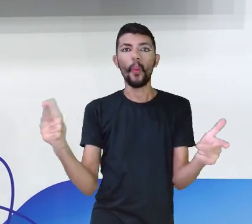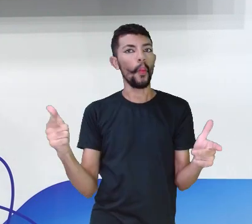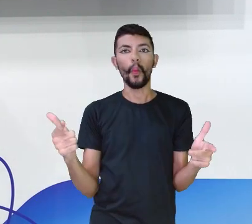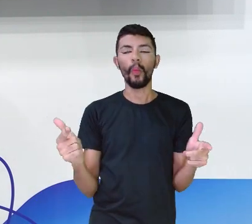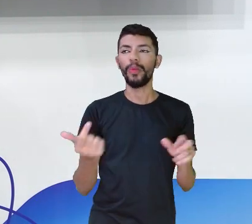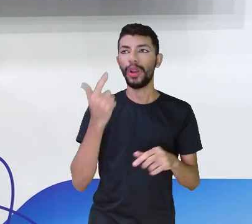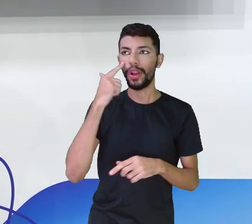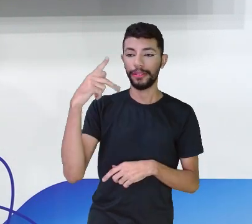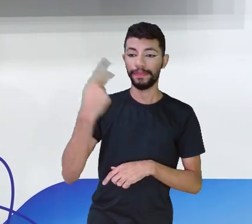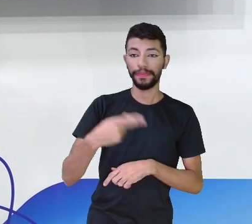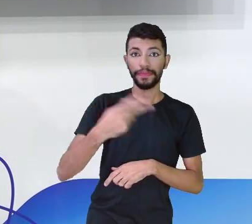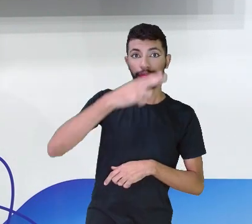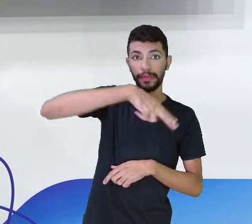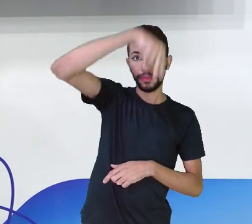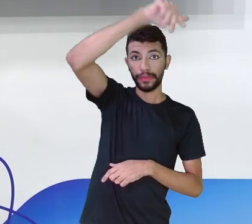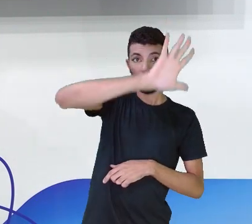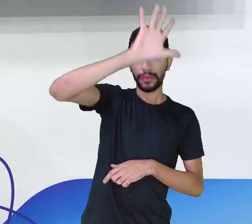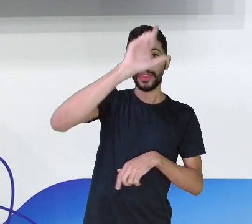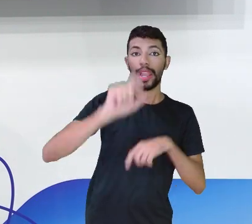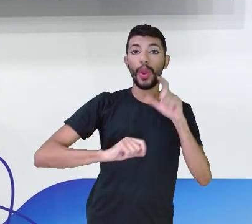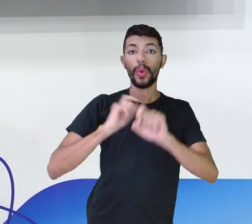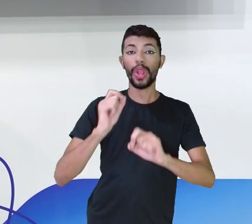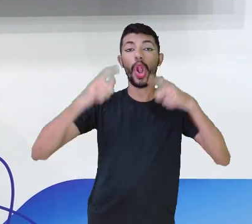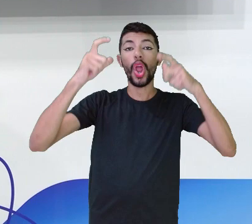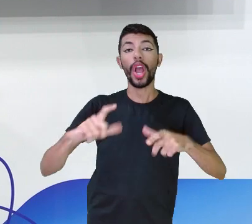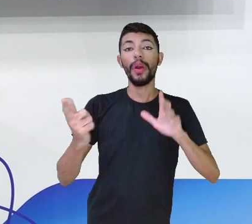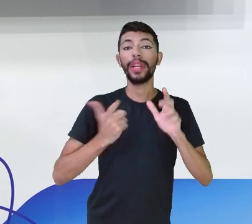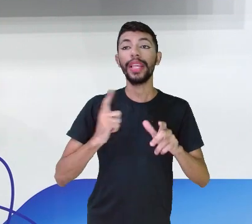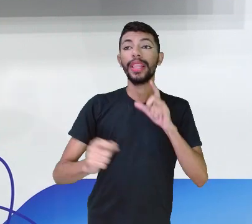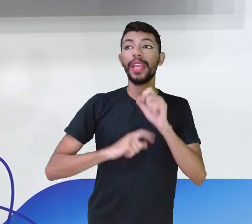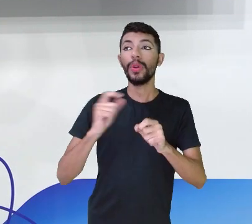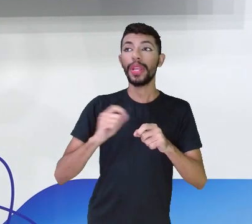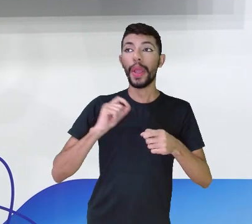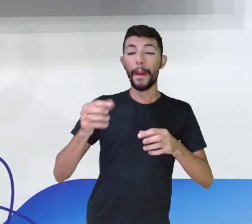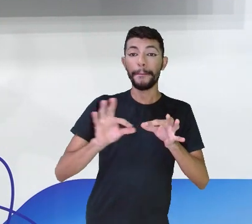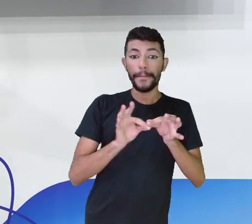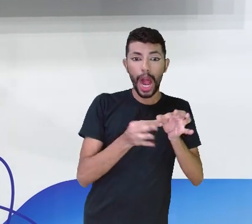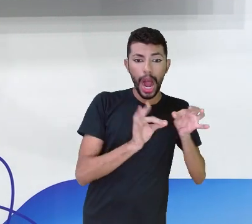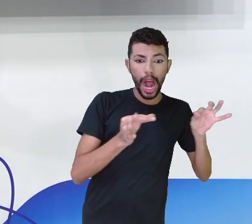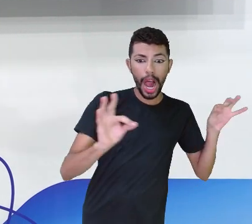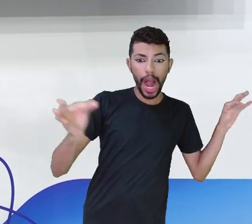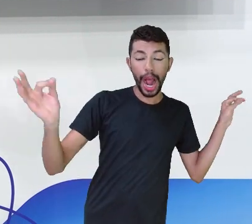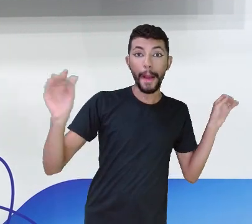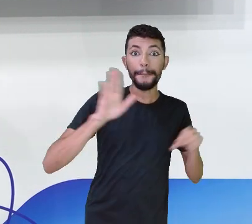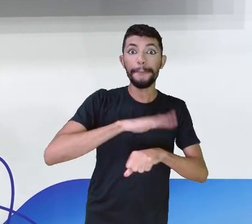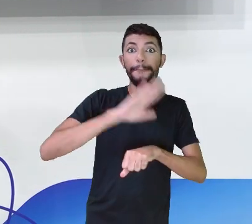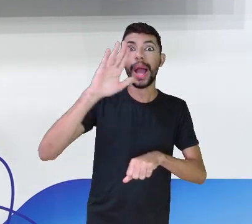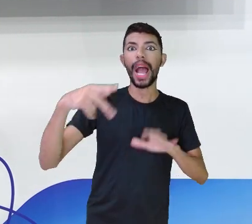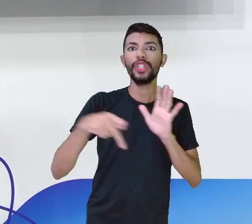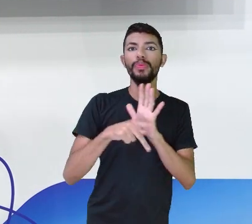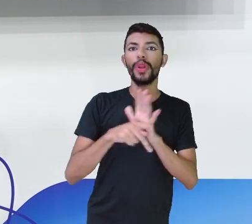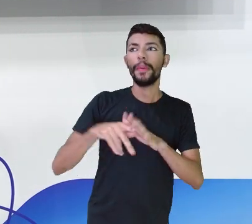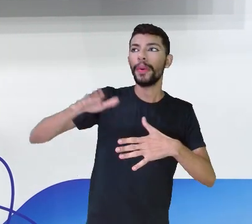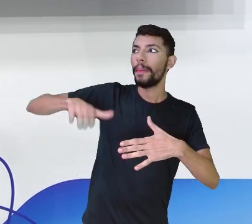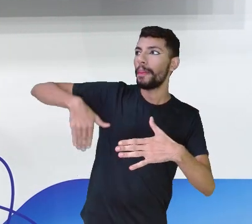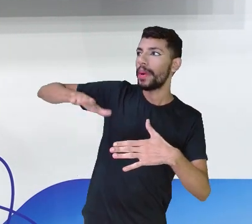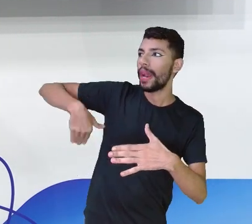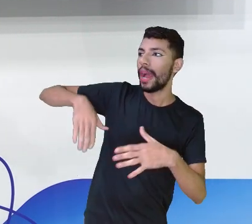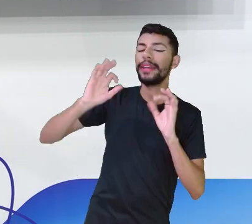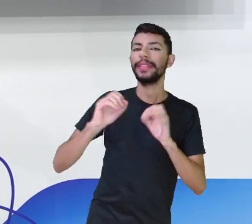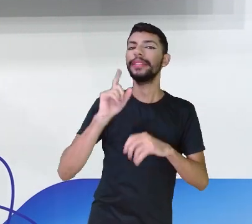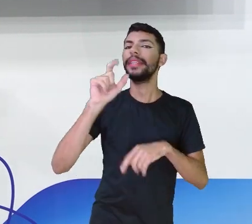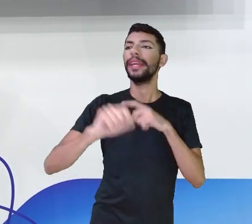O Nordeste é a região onde tem a maior extensão de litoral, ou seja,